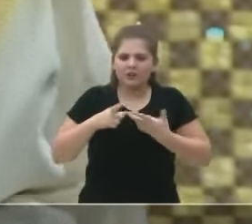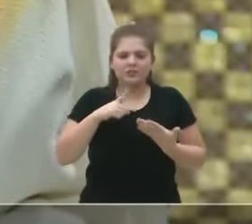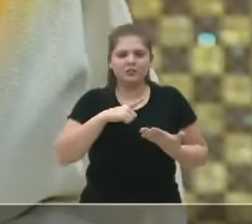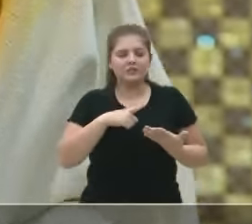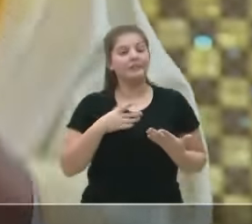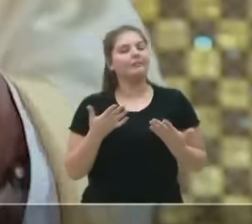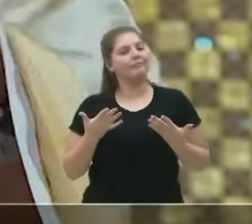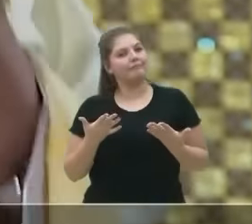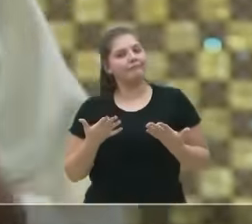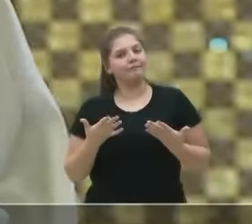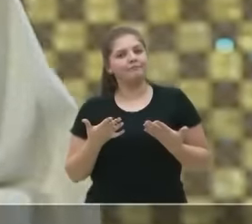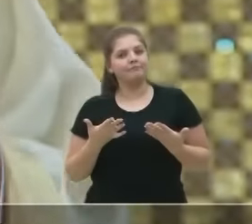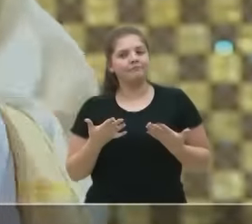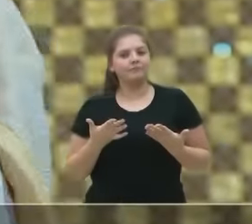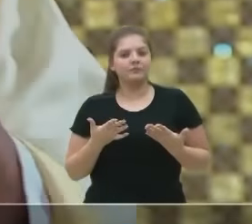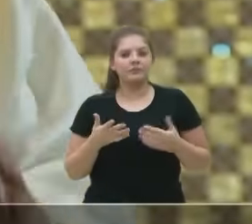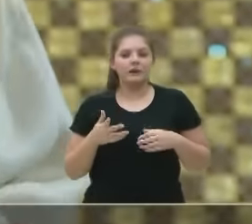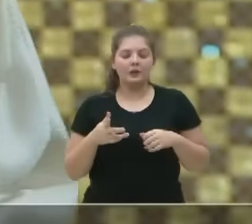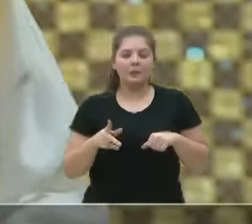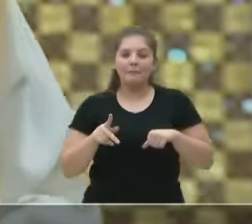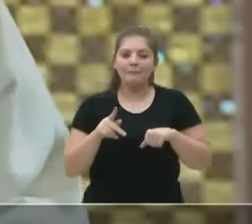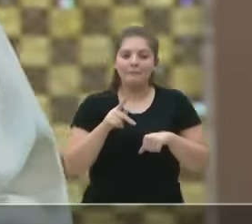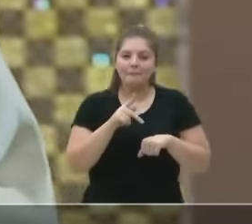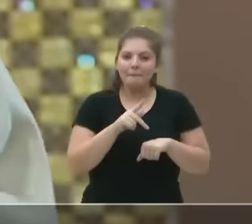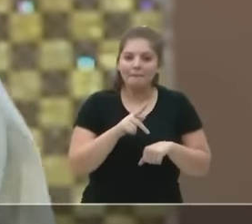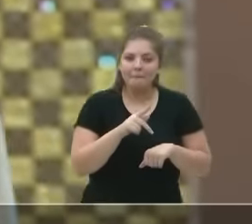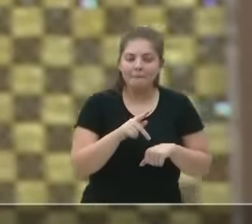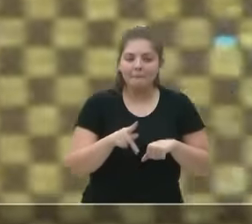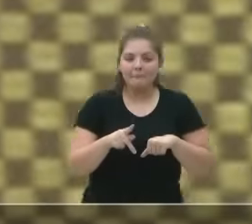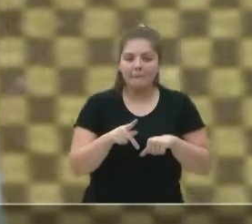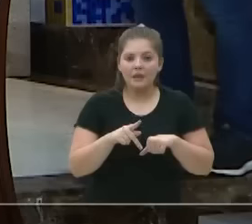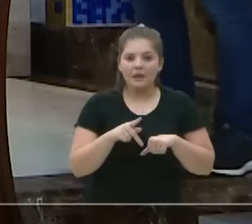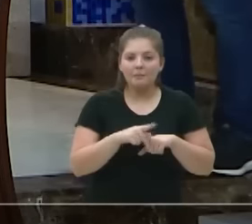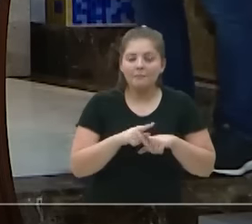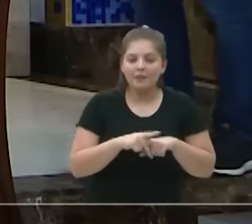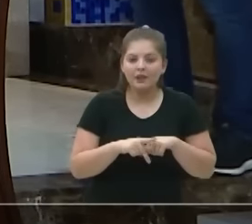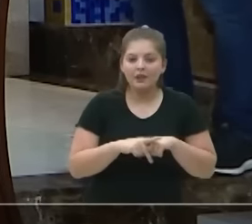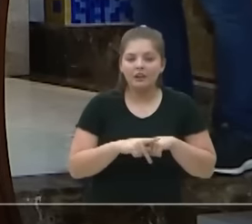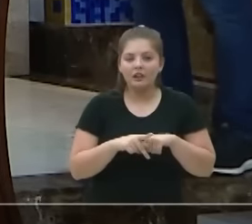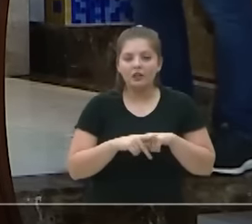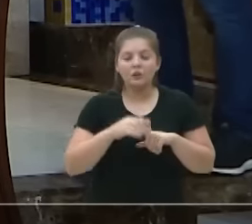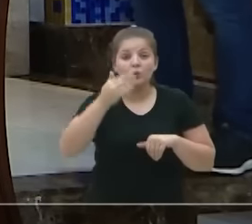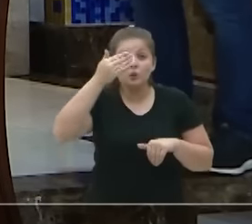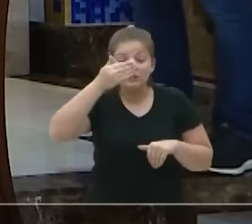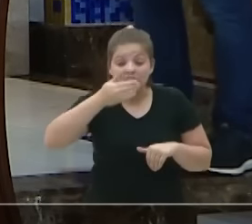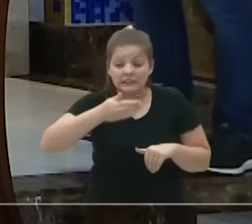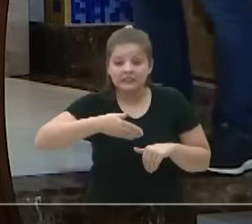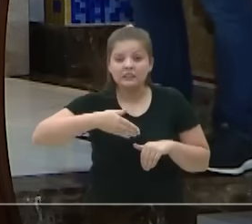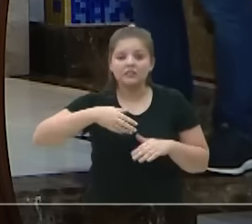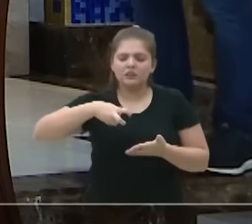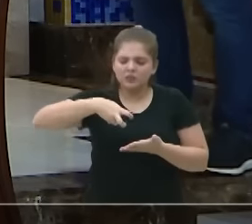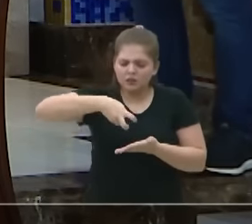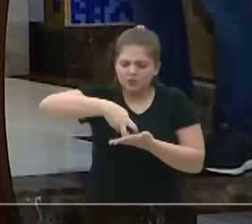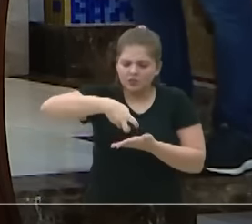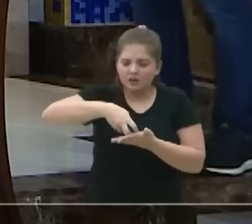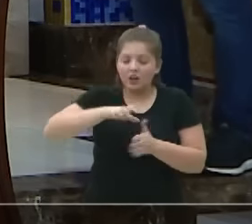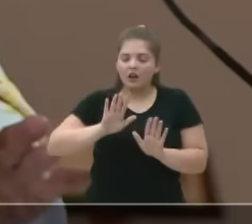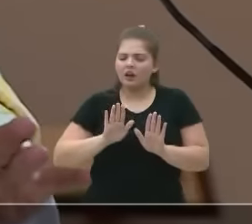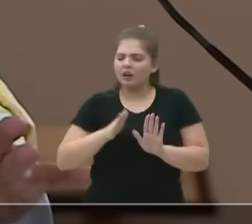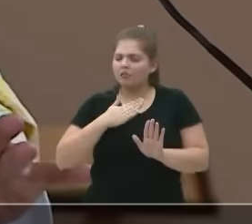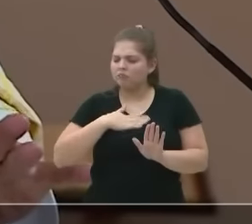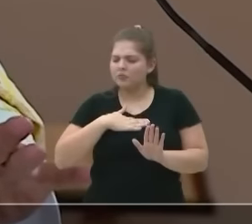bem, Pedro, diante de Cornélio, que foi, se ajoelhou. Calma, Cornélio, sou um pecador,